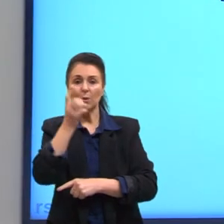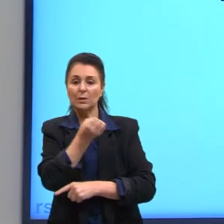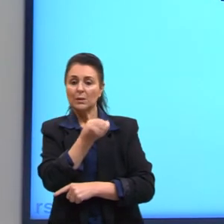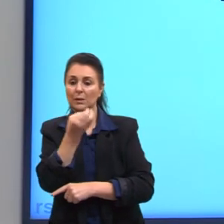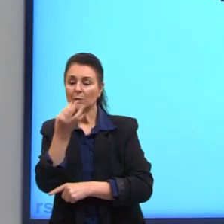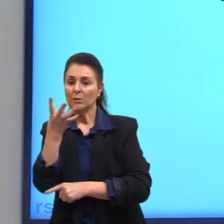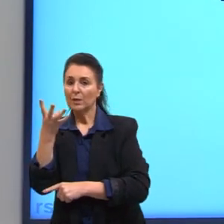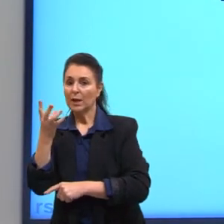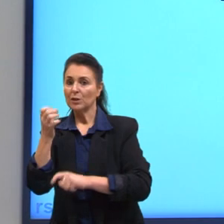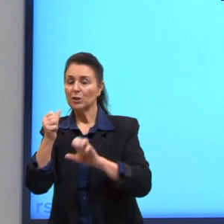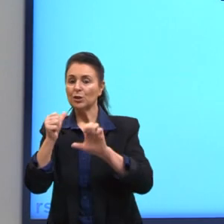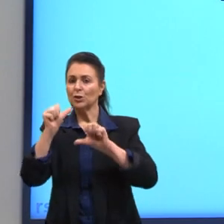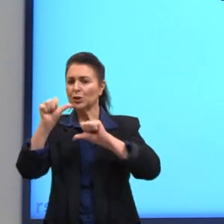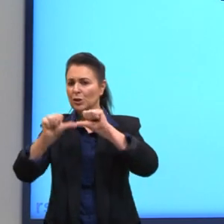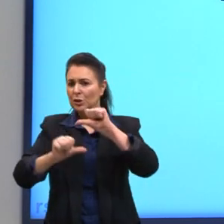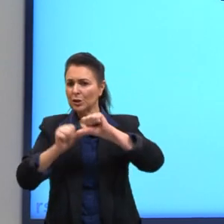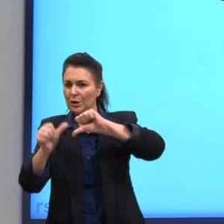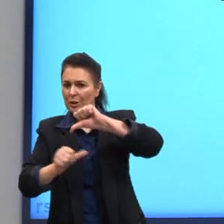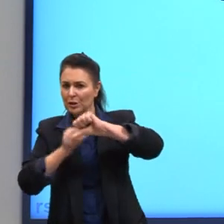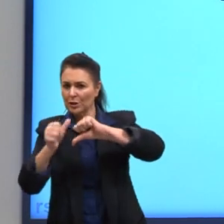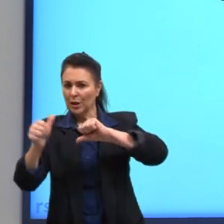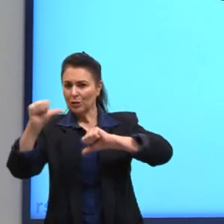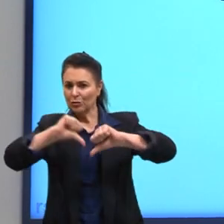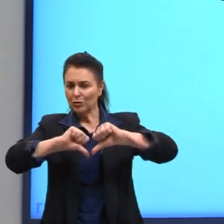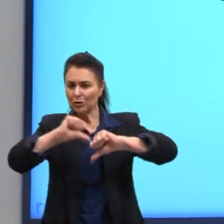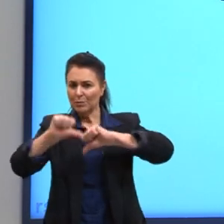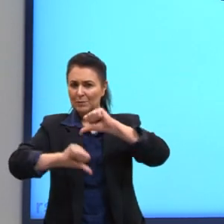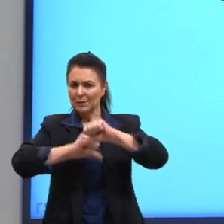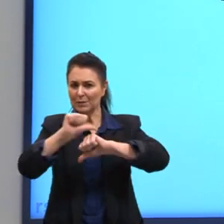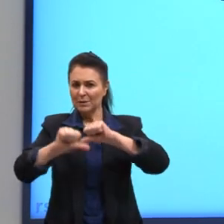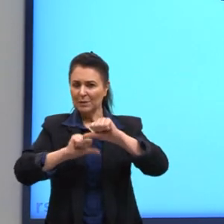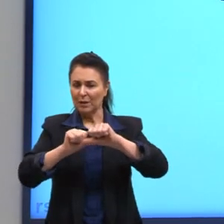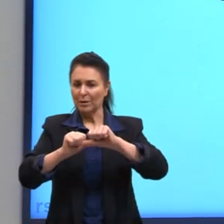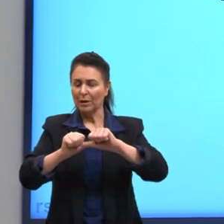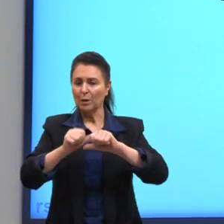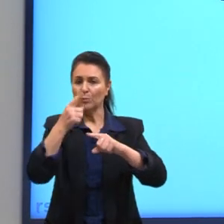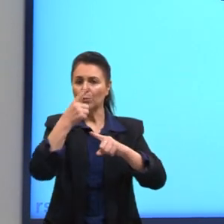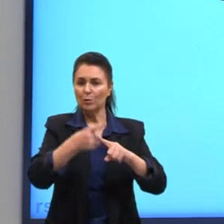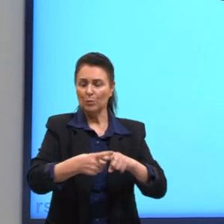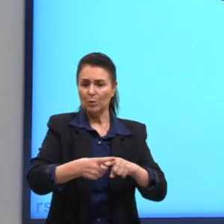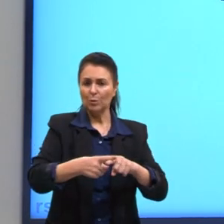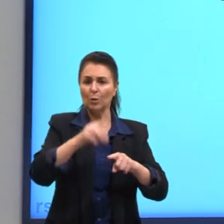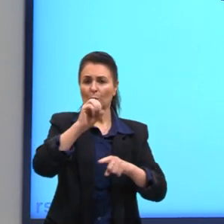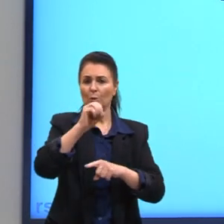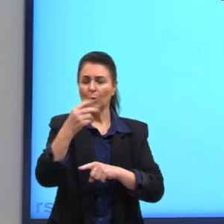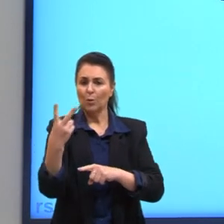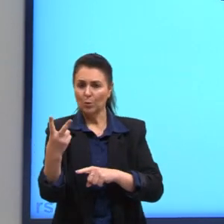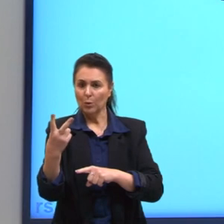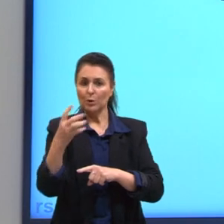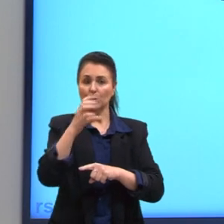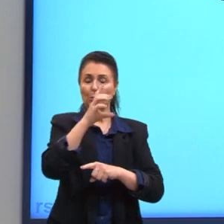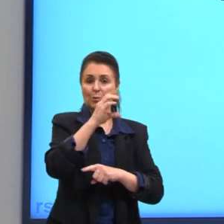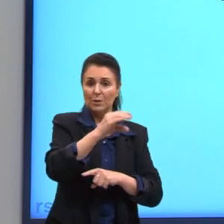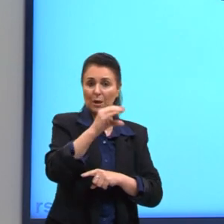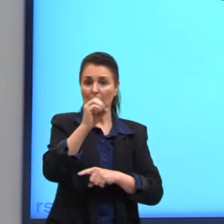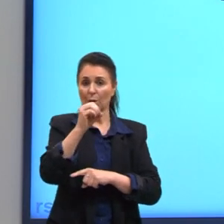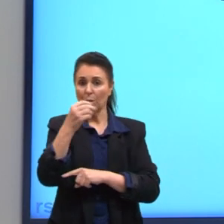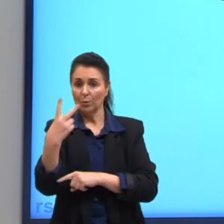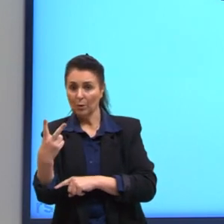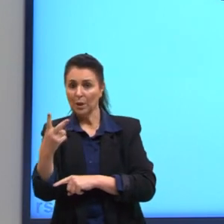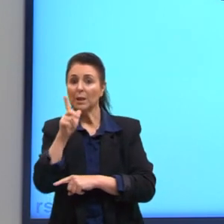produto de reagente que eu precisava multipliquei o oxigênio O dióxido de carbono que era 256